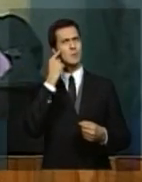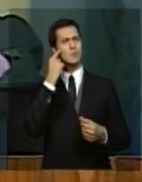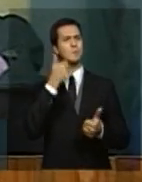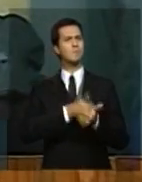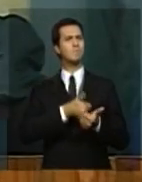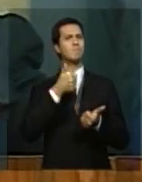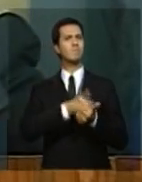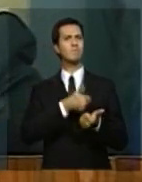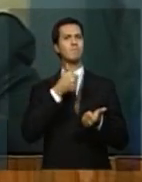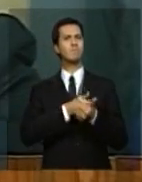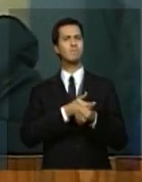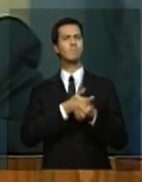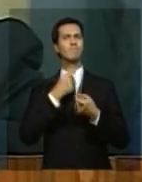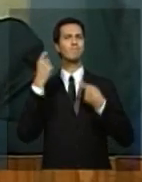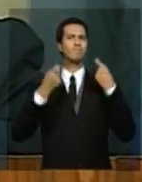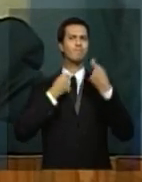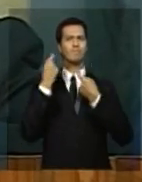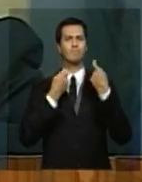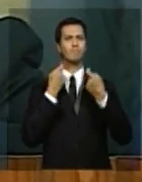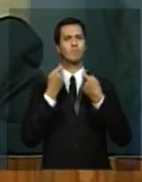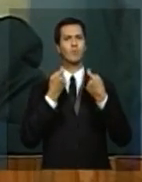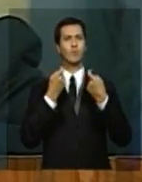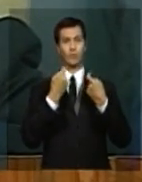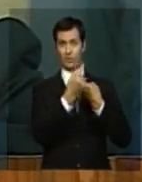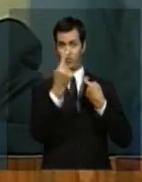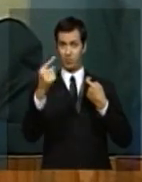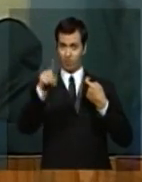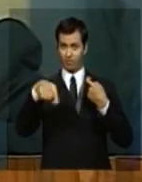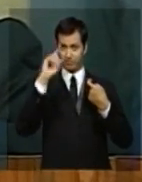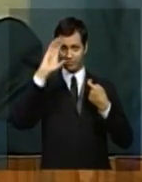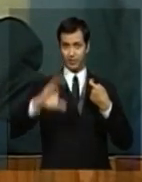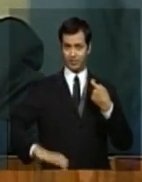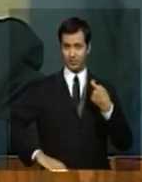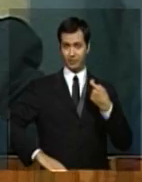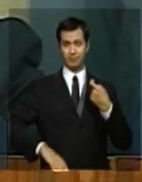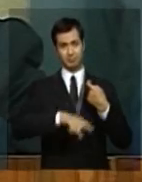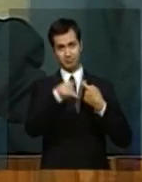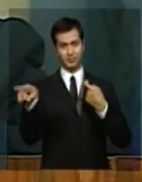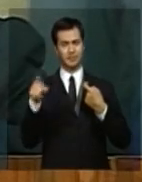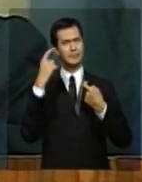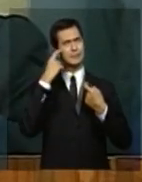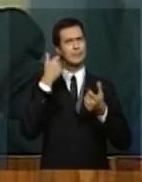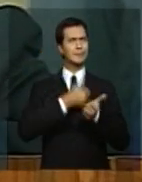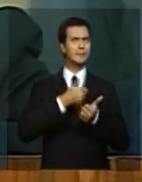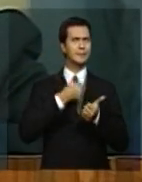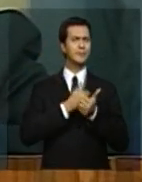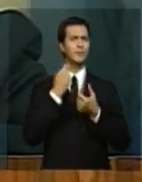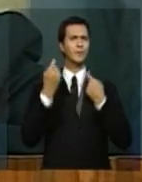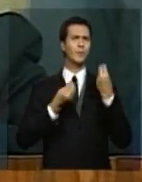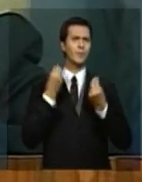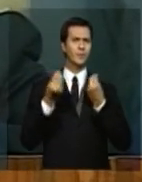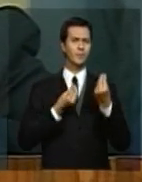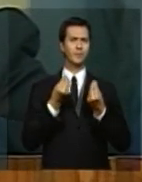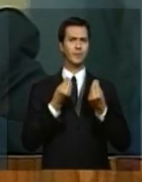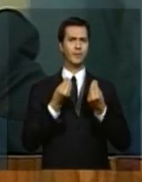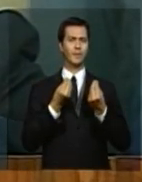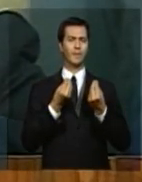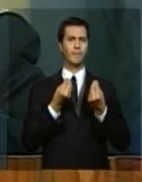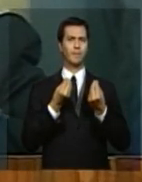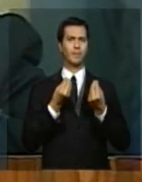fundante de vocês como cidadãos e cidadãs que é não existe